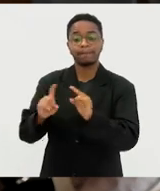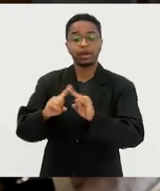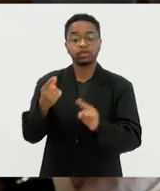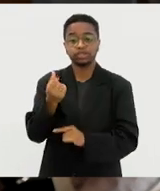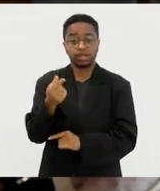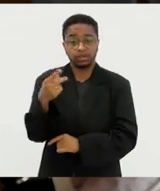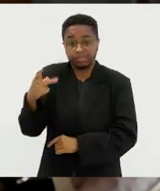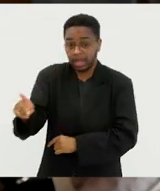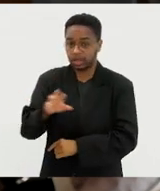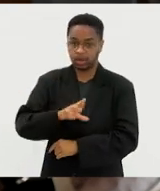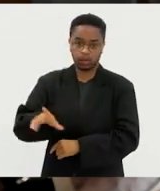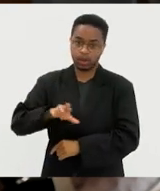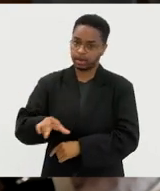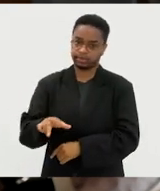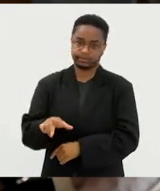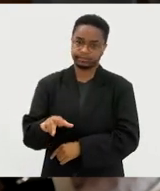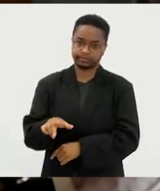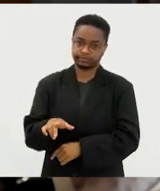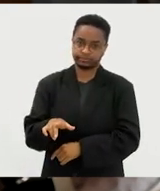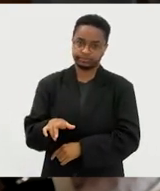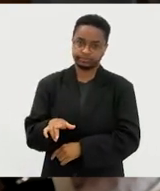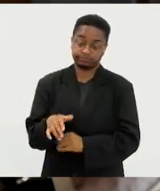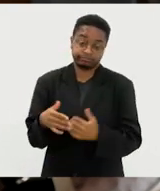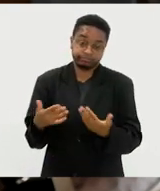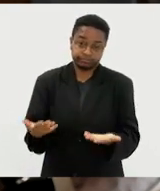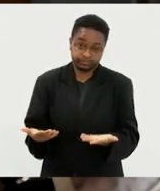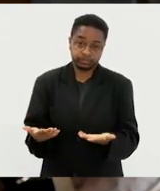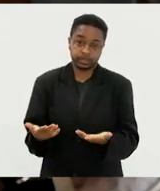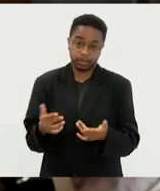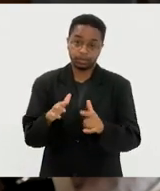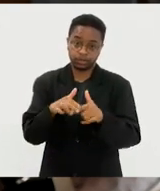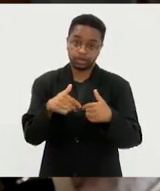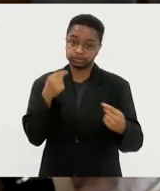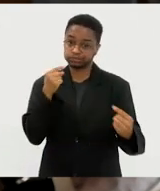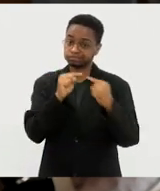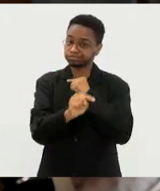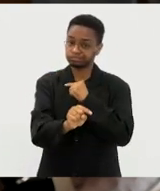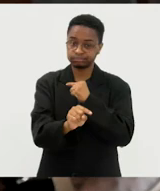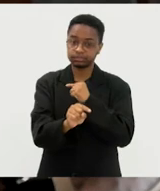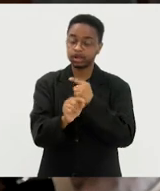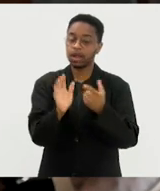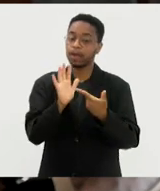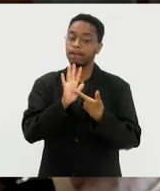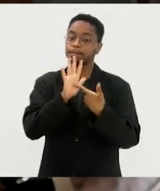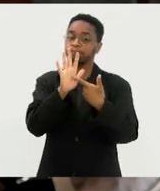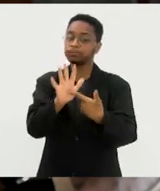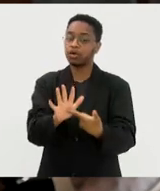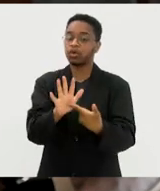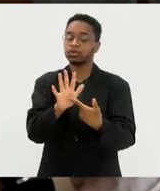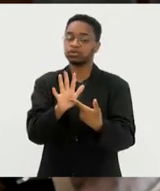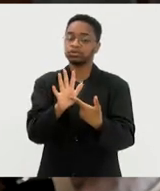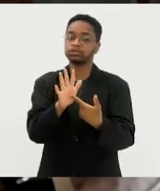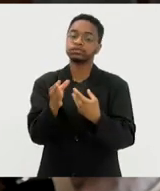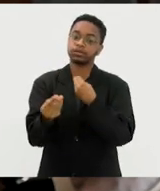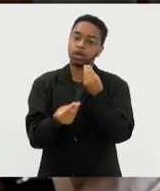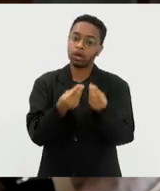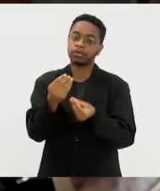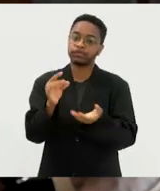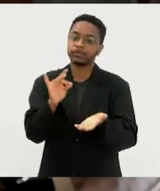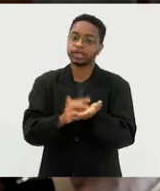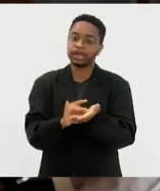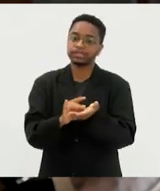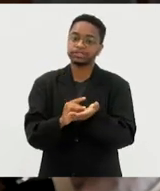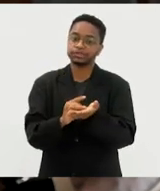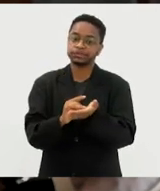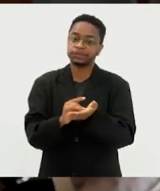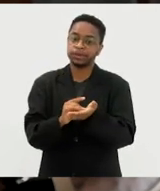do Tesouro. Então, essa contradição mostra claramente o tamanho do abismo.